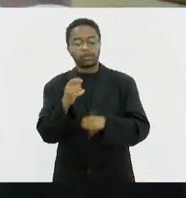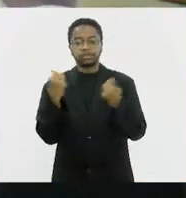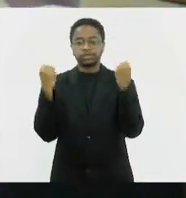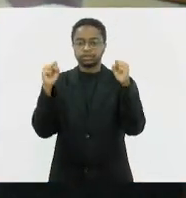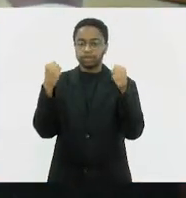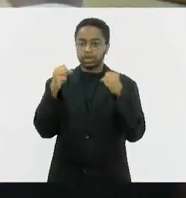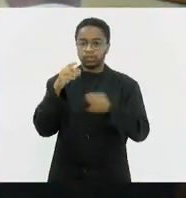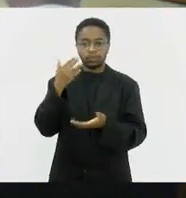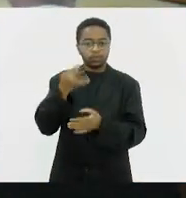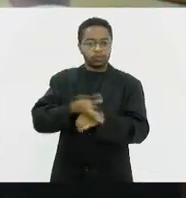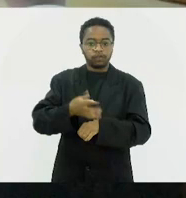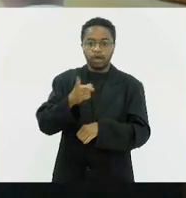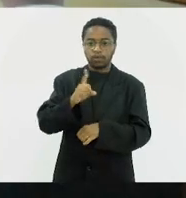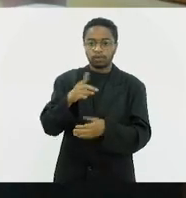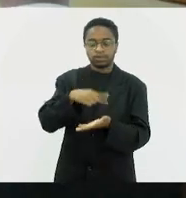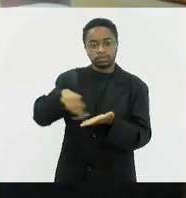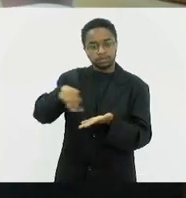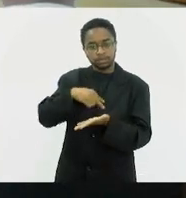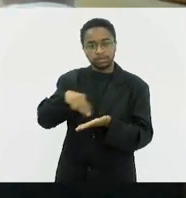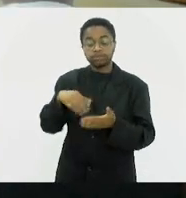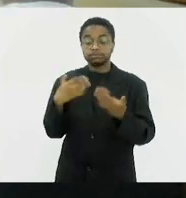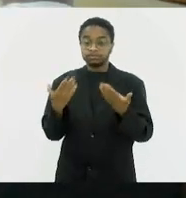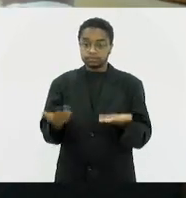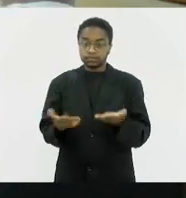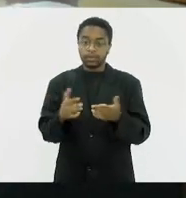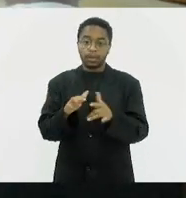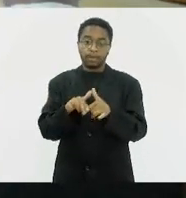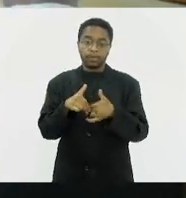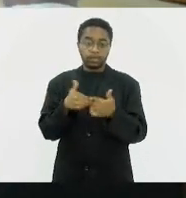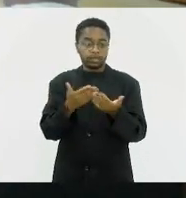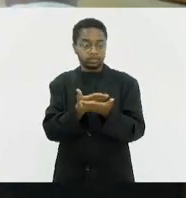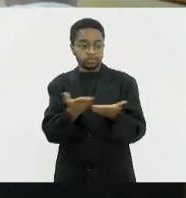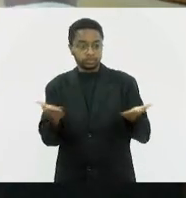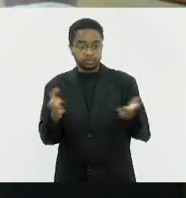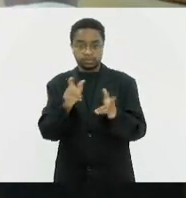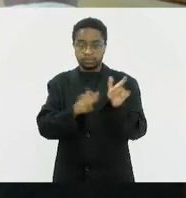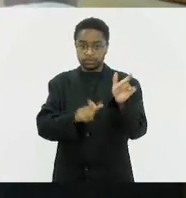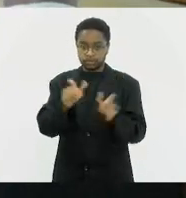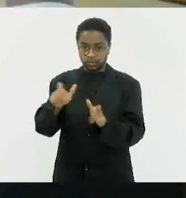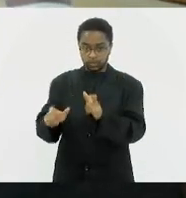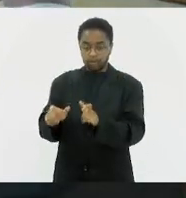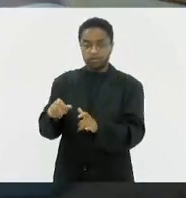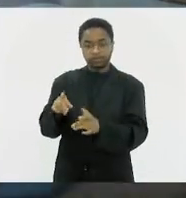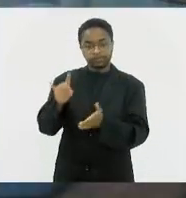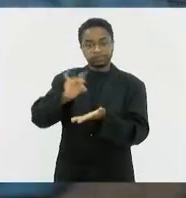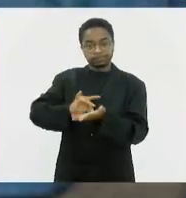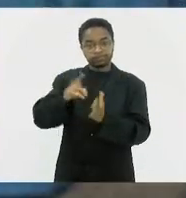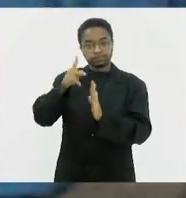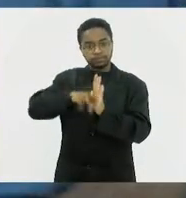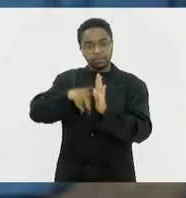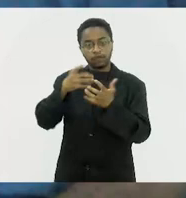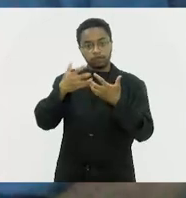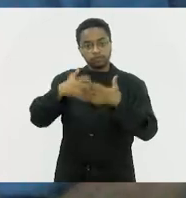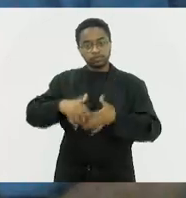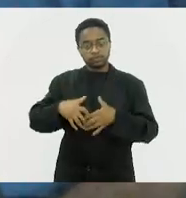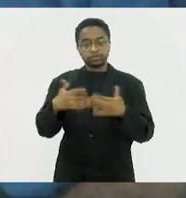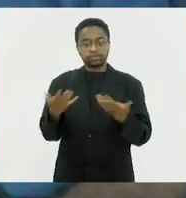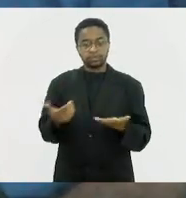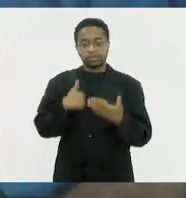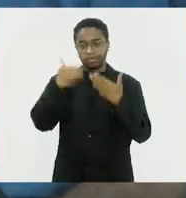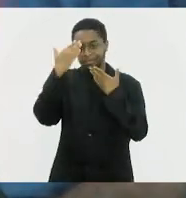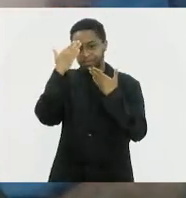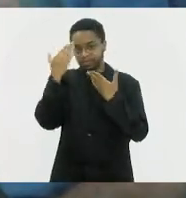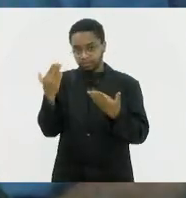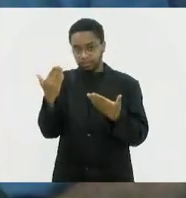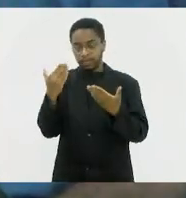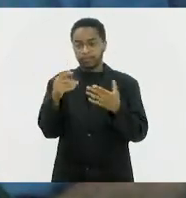uma dança, sabe? Então, é graças a eles que esses projetos funcionam. Fica aqui o meu agradecimento